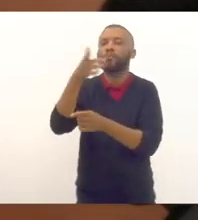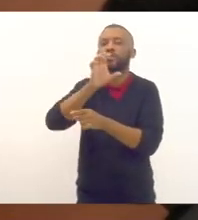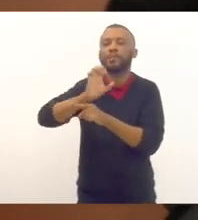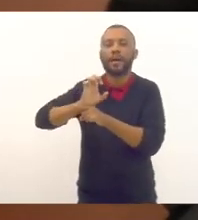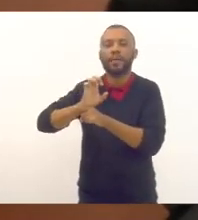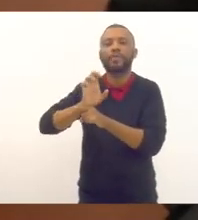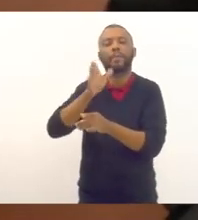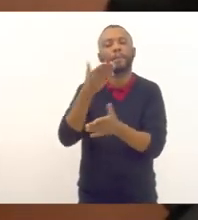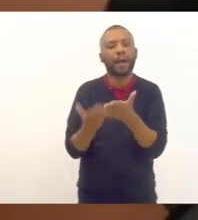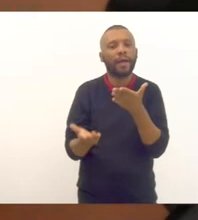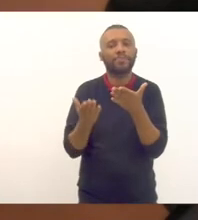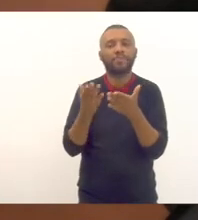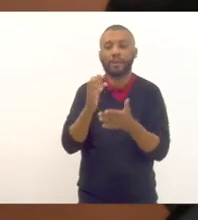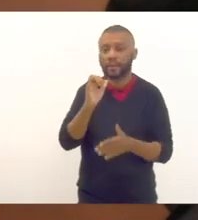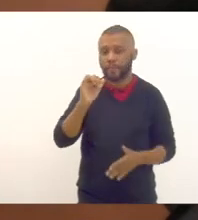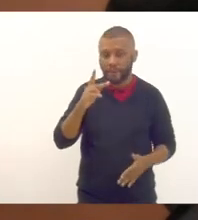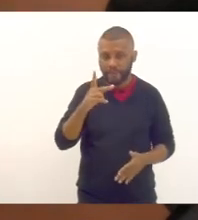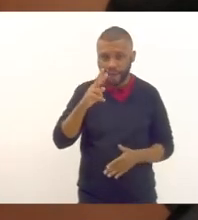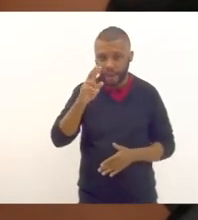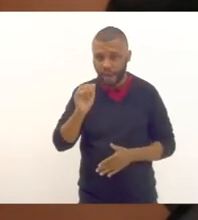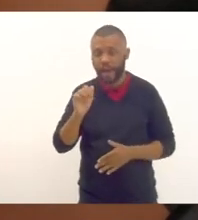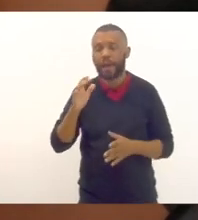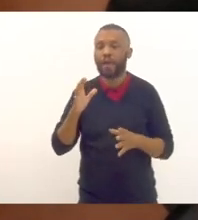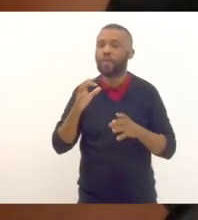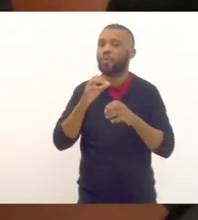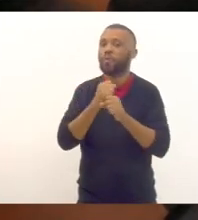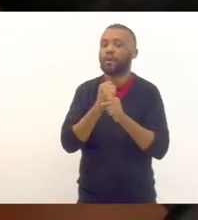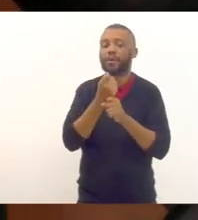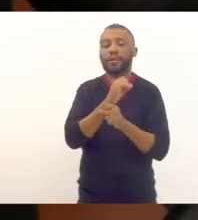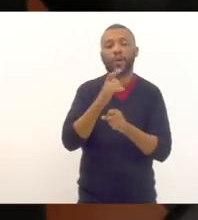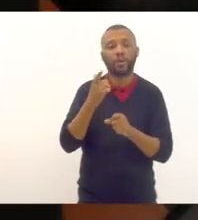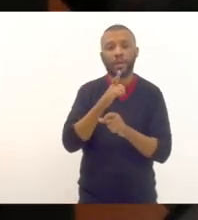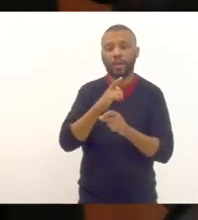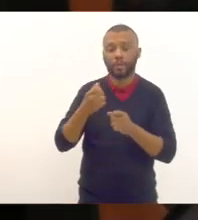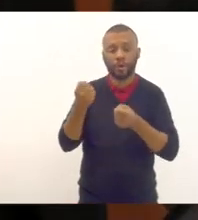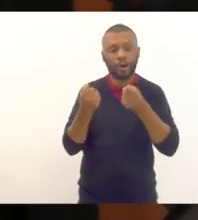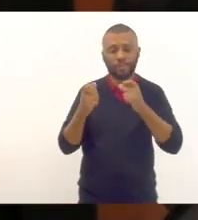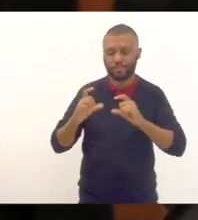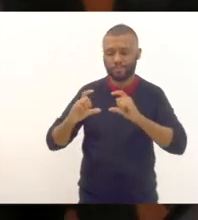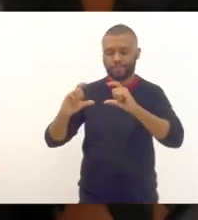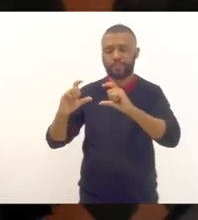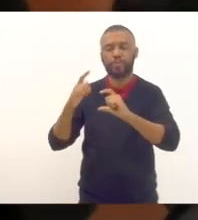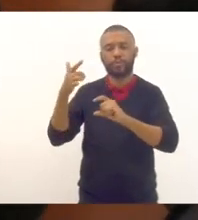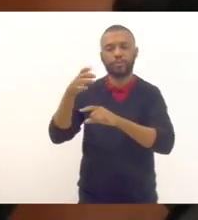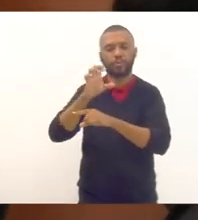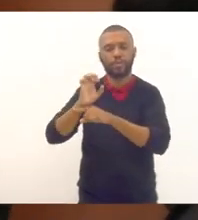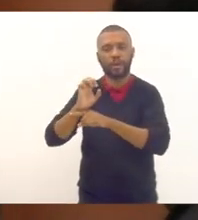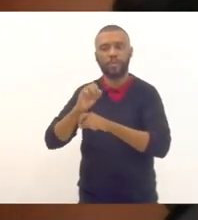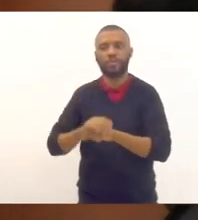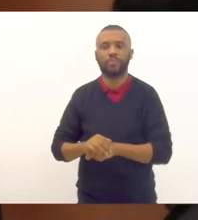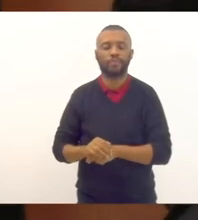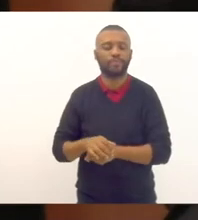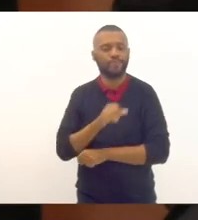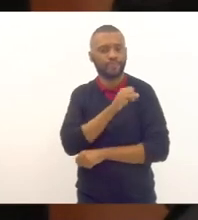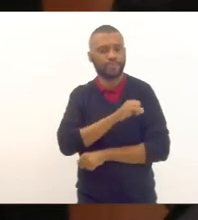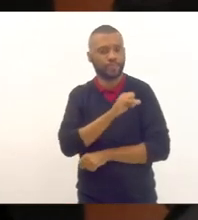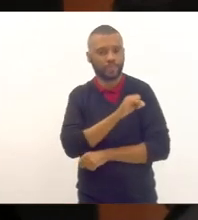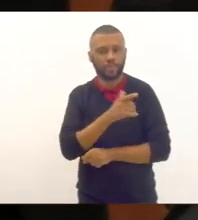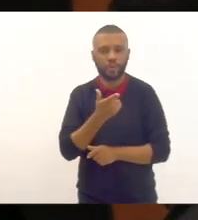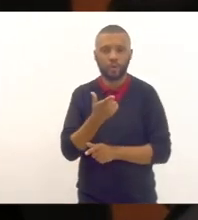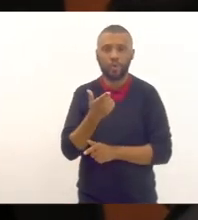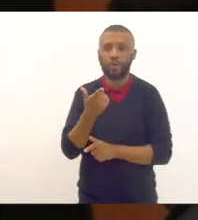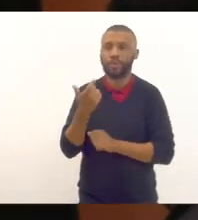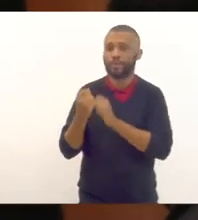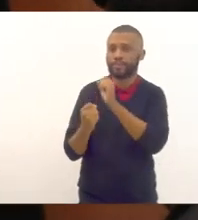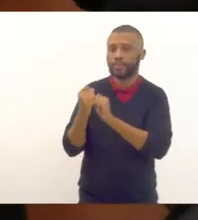IPVA é cumulativo. Se o cara emplaca o carro em outro Estado, em janeiro perdeu o IPVA para o Estado, mas o empresário continua